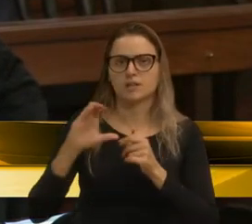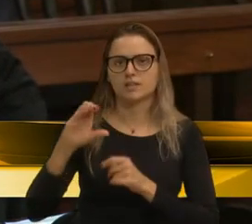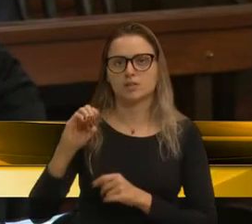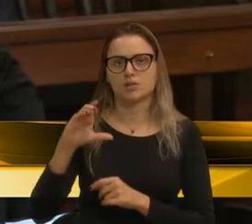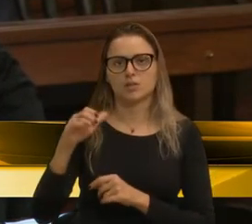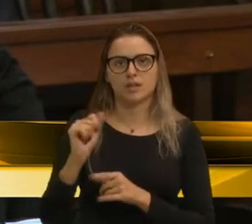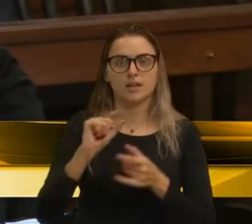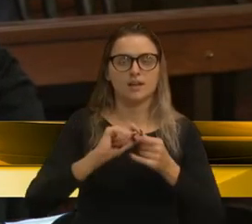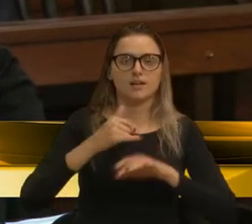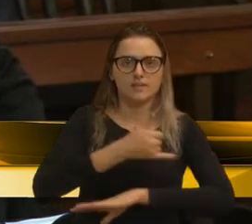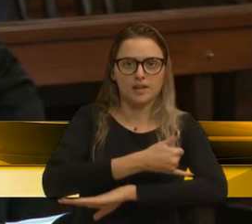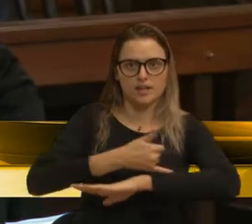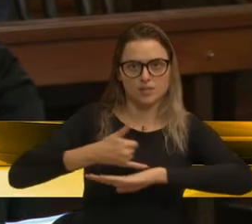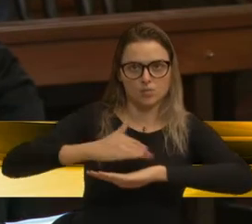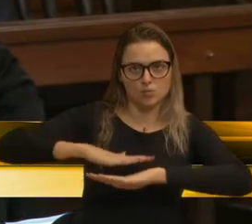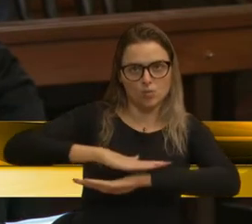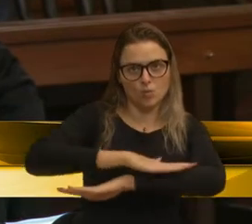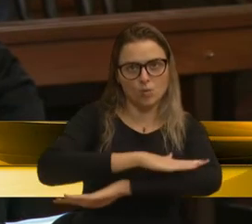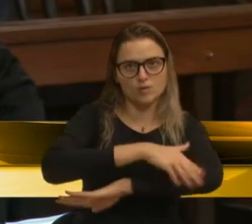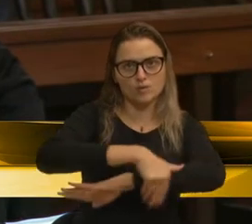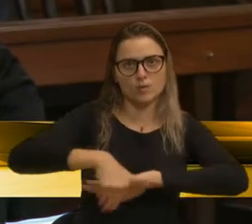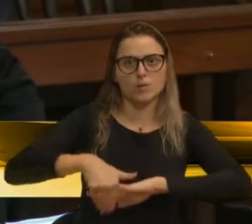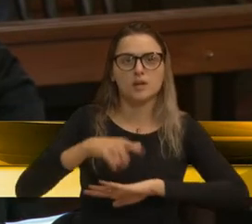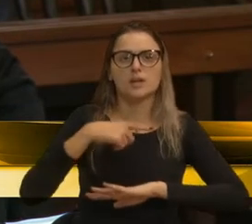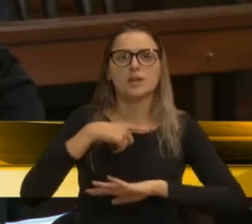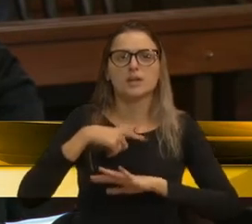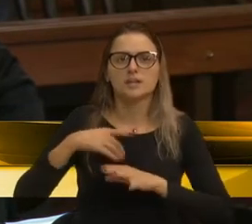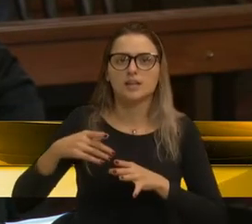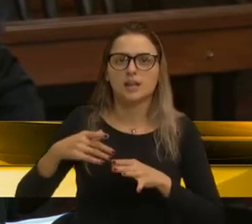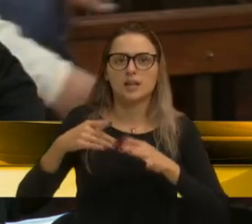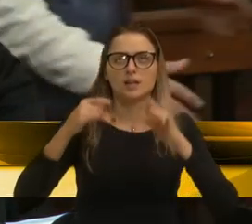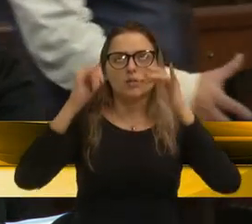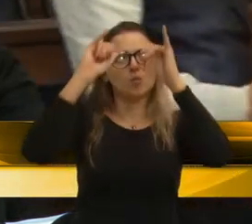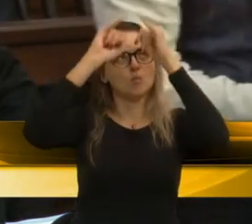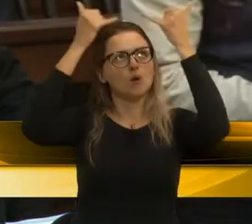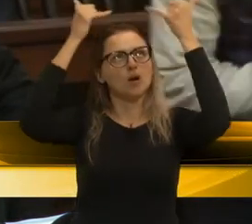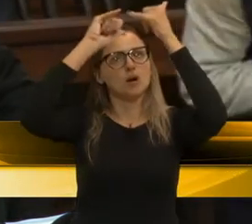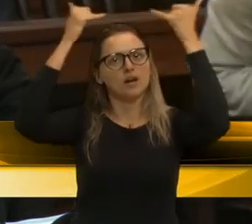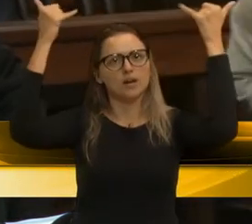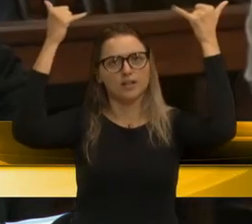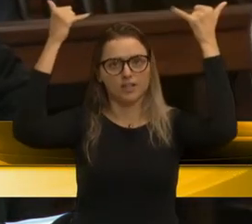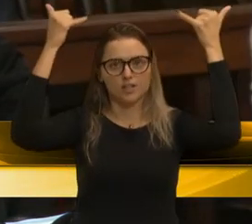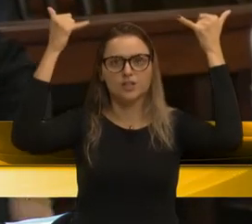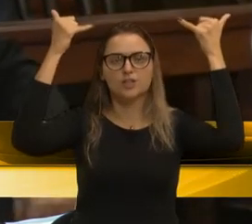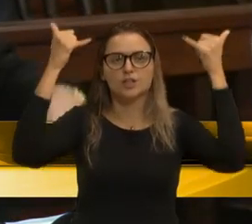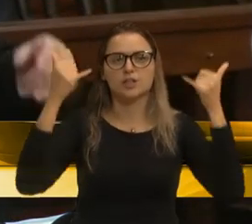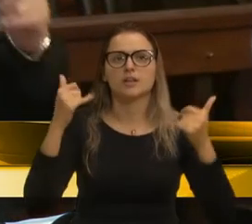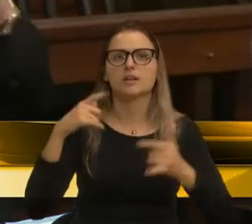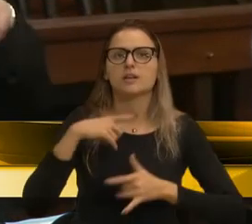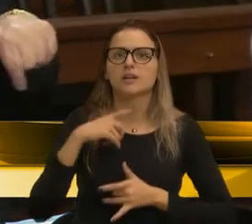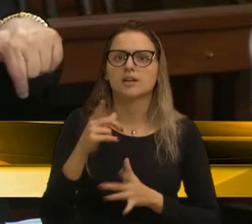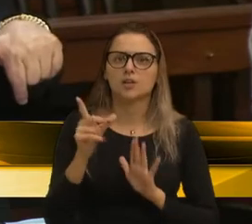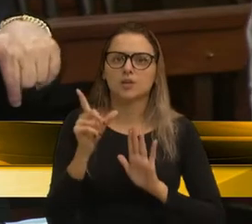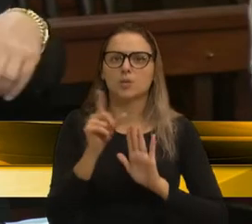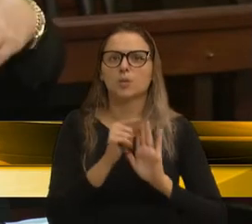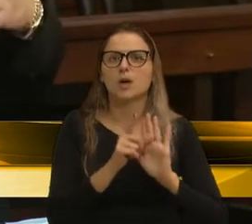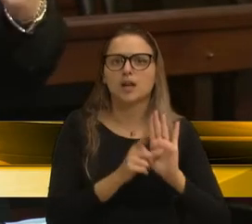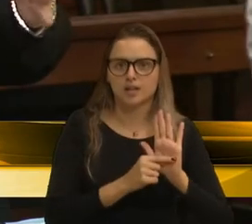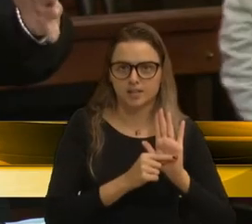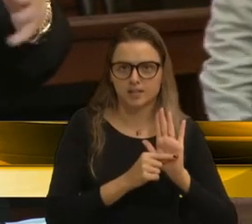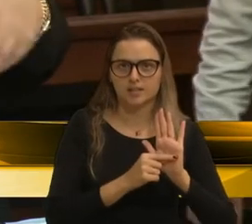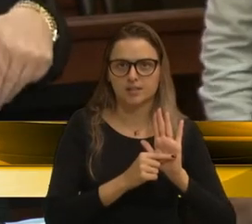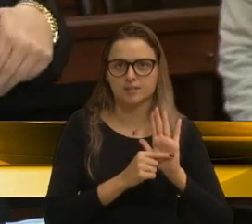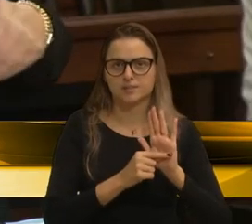asfaltamento dela, passa uma rede de alta tensão, né? E a argumentação colocada